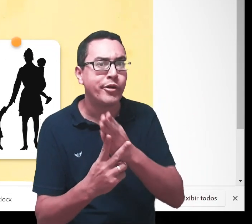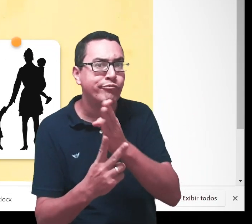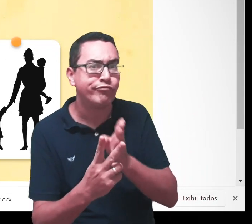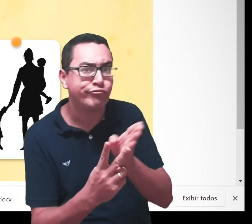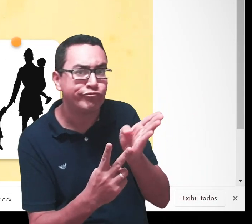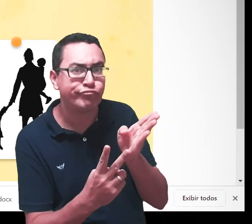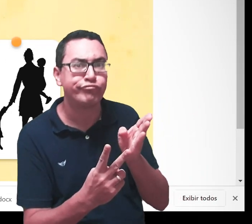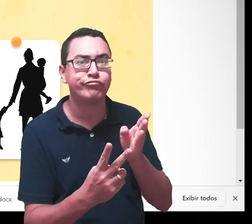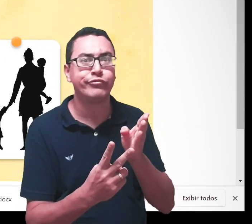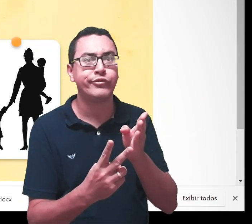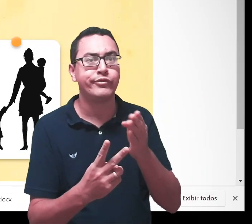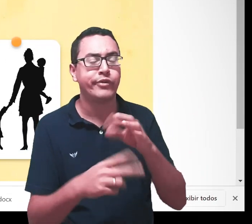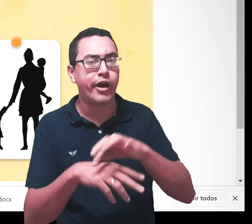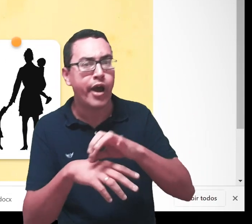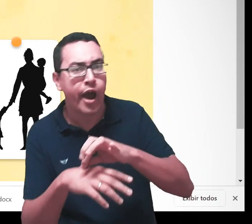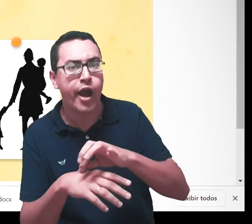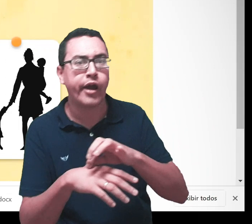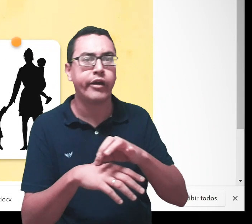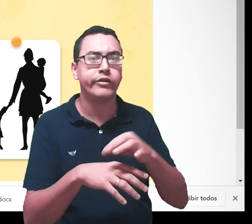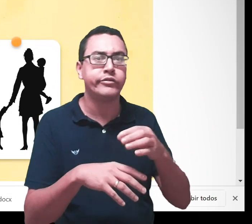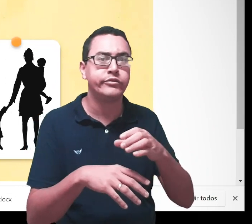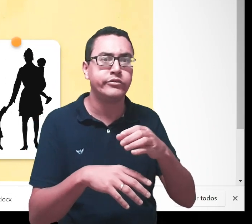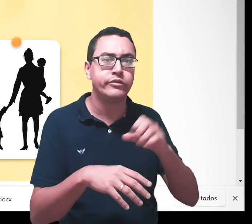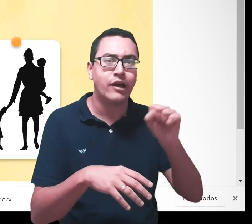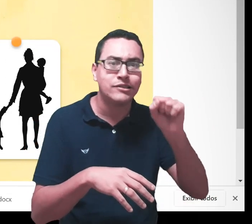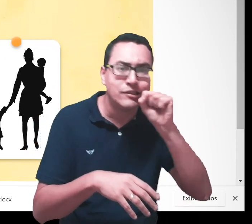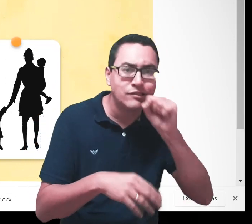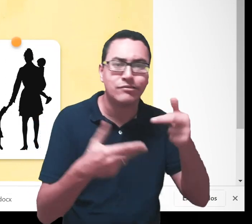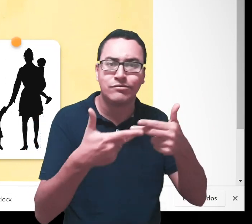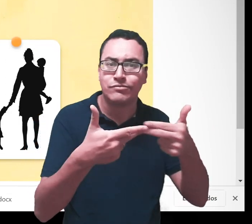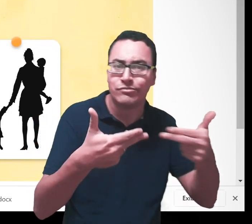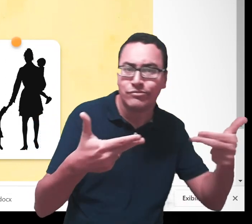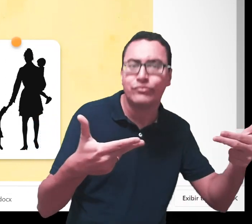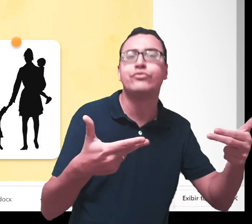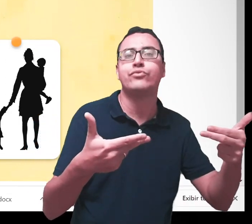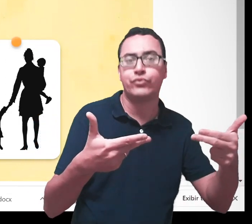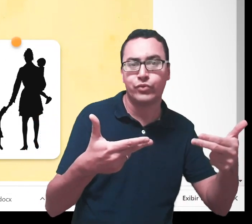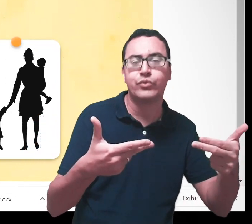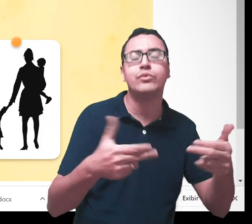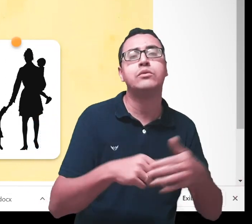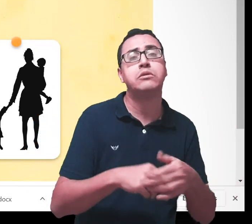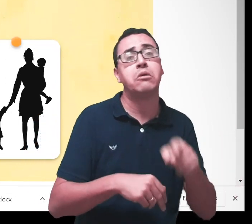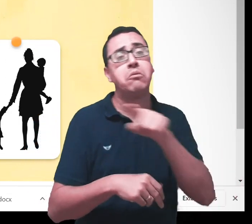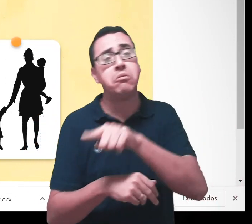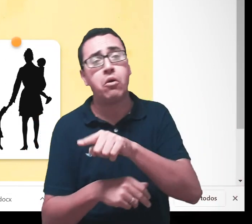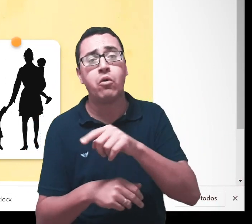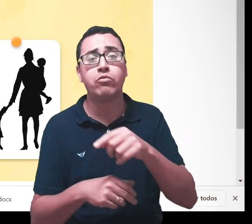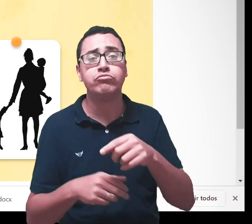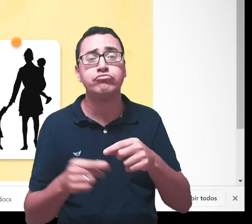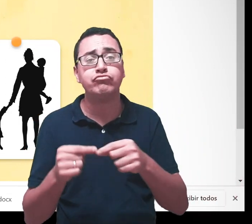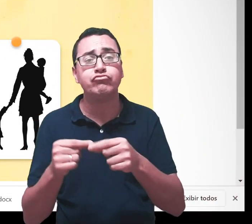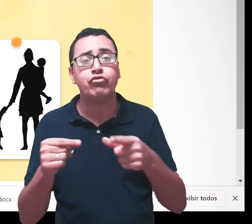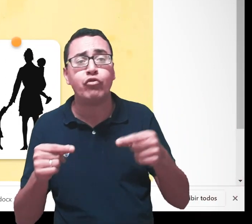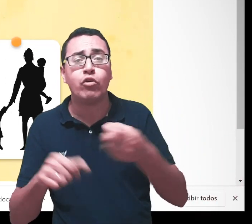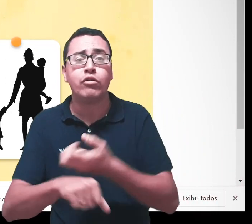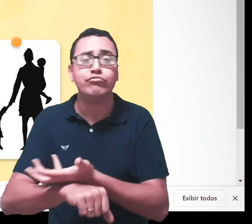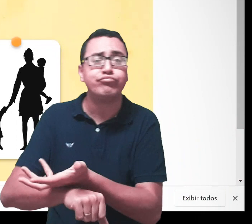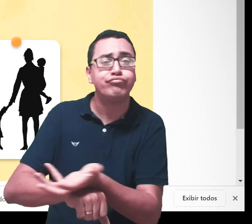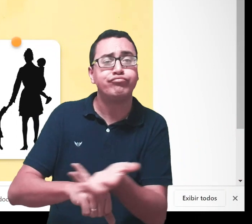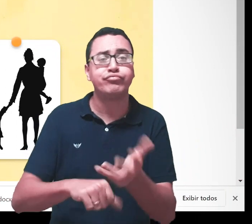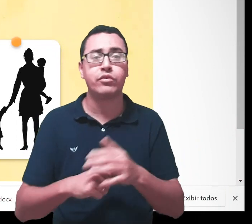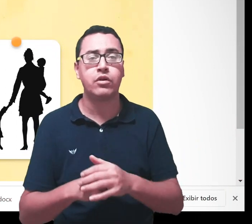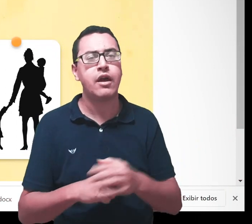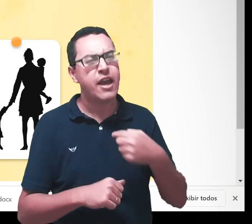Onívoros e herbívoros. O que vocês arriscam? Posso dar uma dica? Eu vou